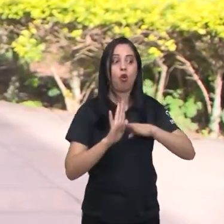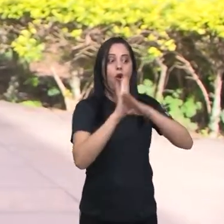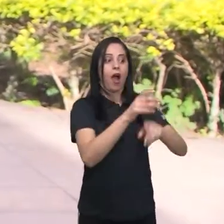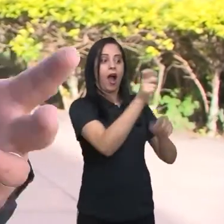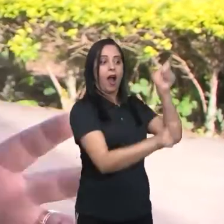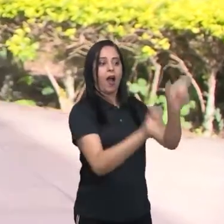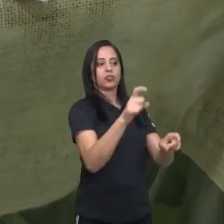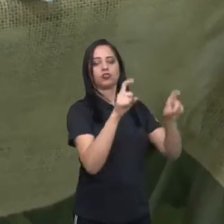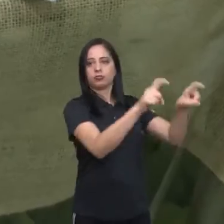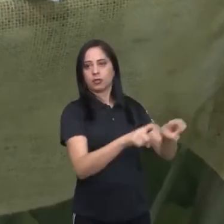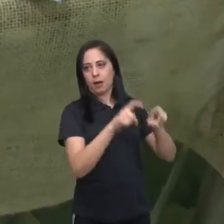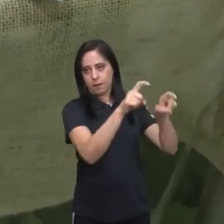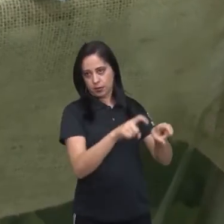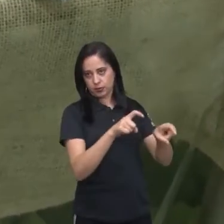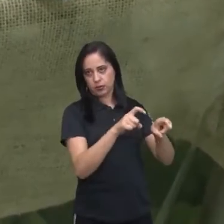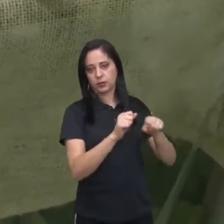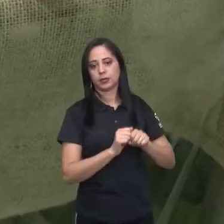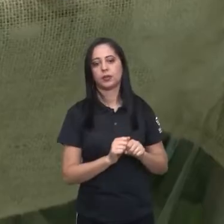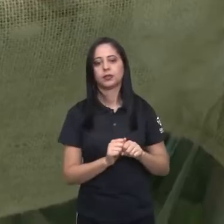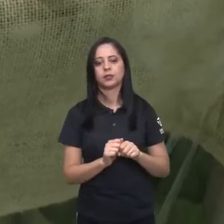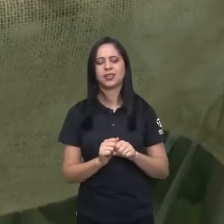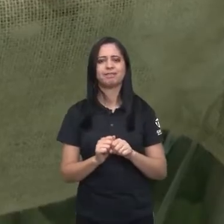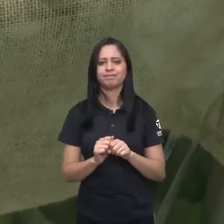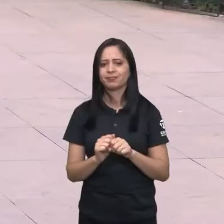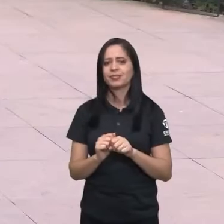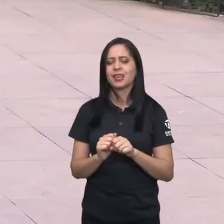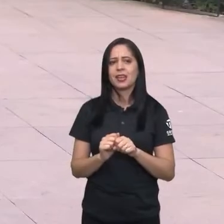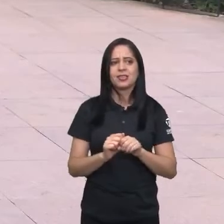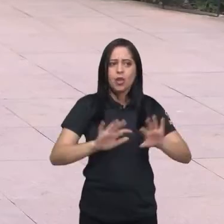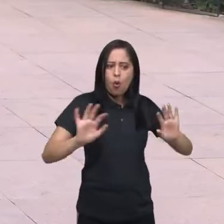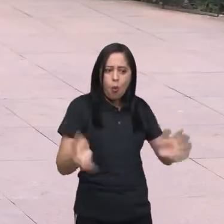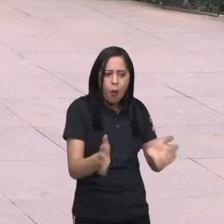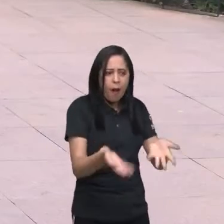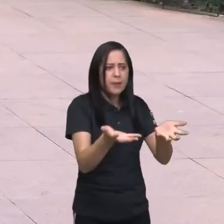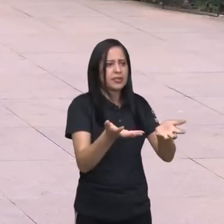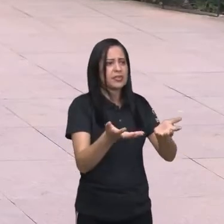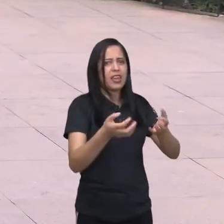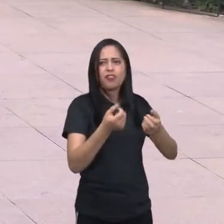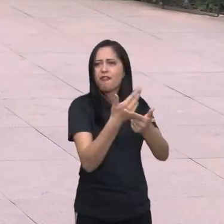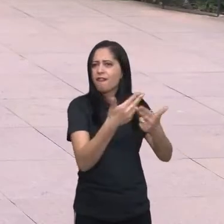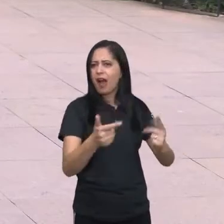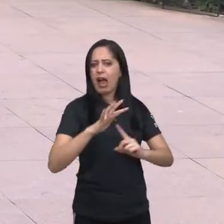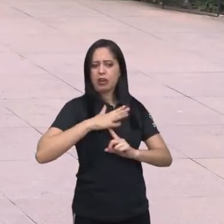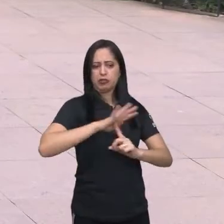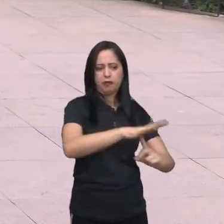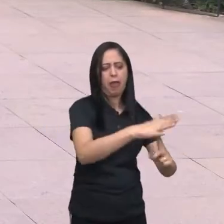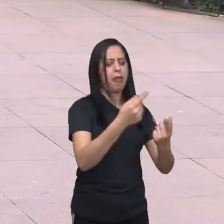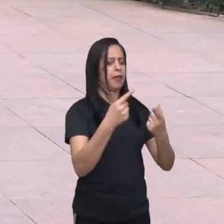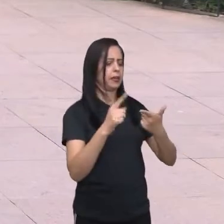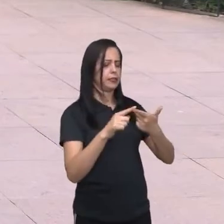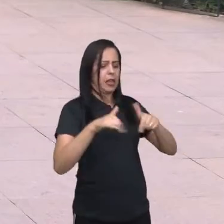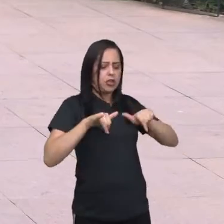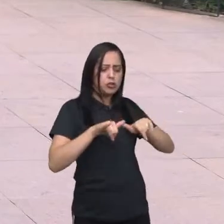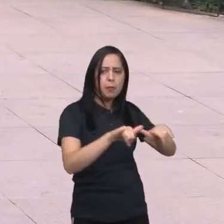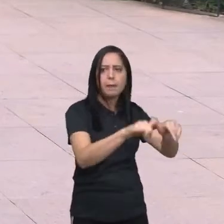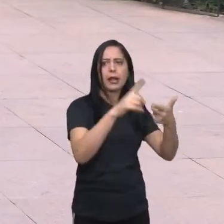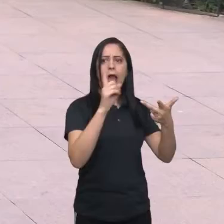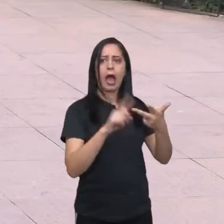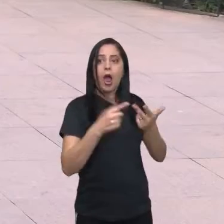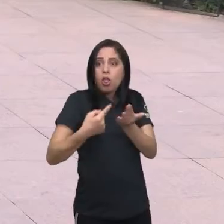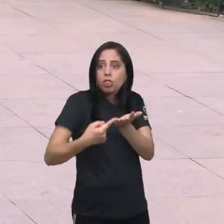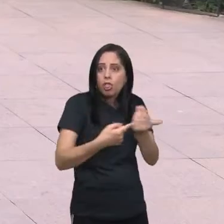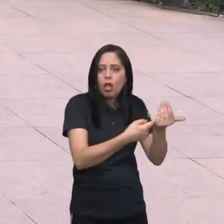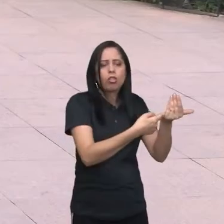desde o produtor rural até o consumidor, na ponta final. O fomento é de modo geral, as feiras livres, os